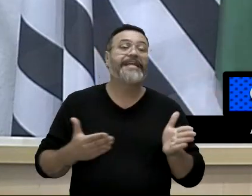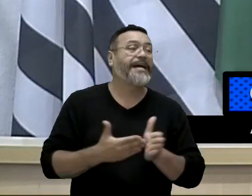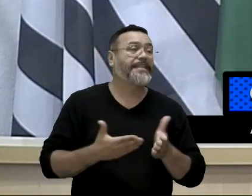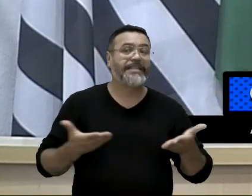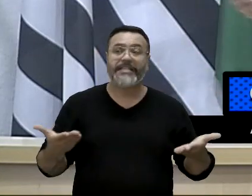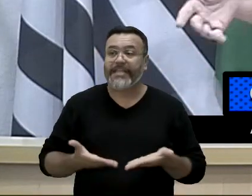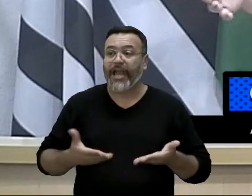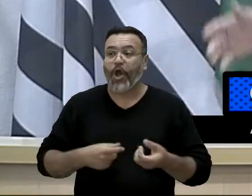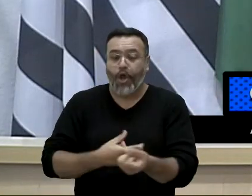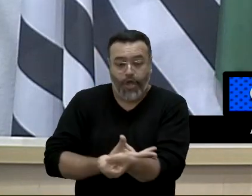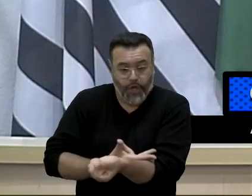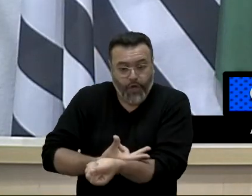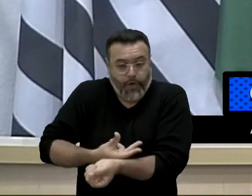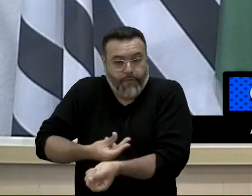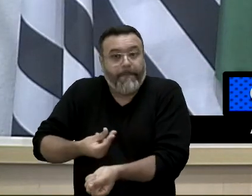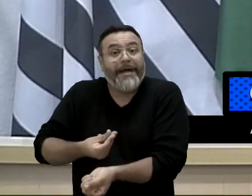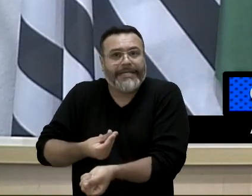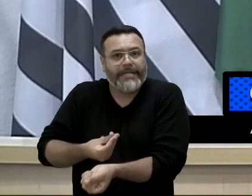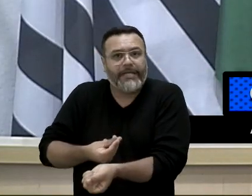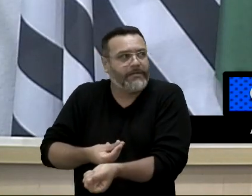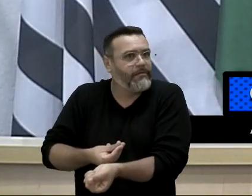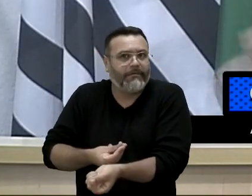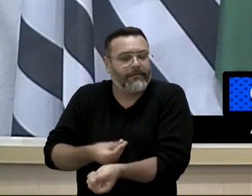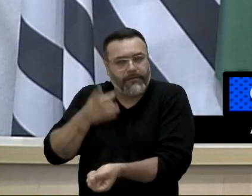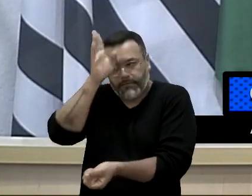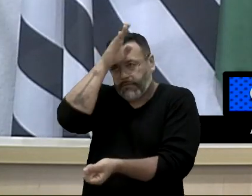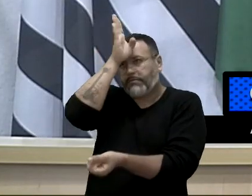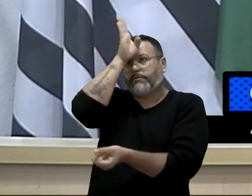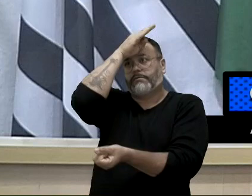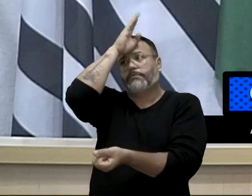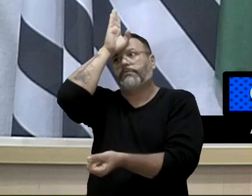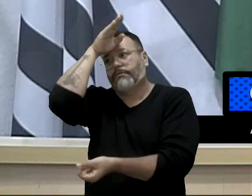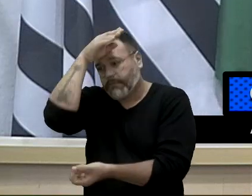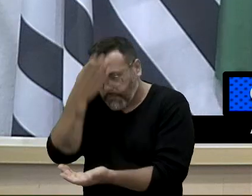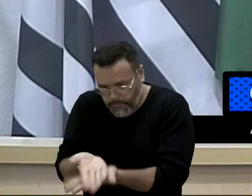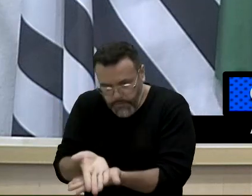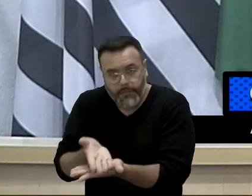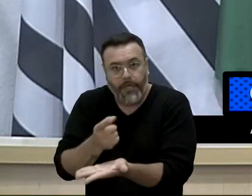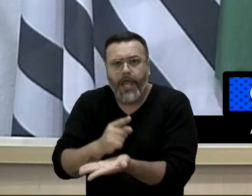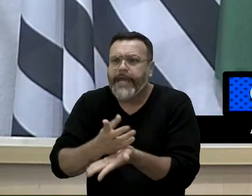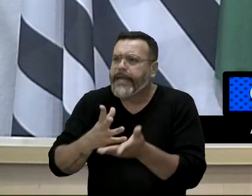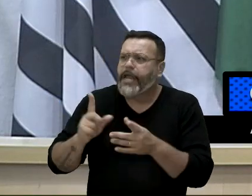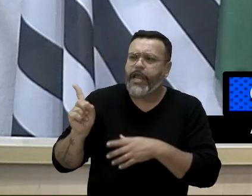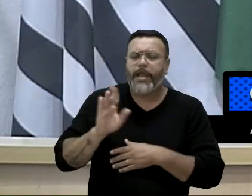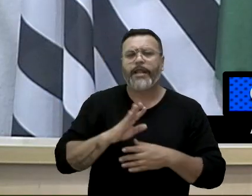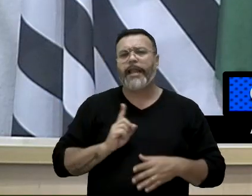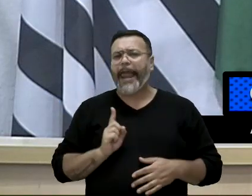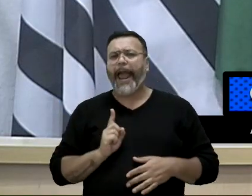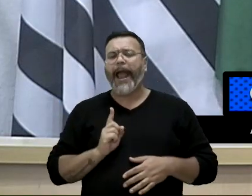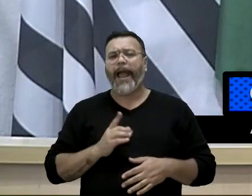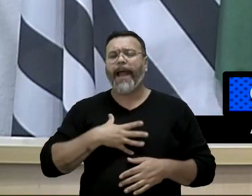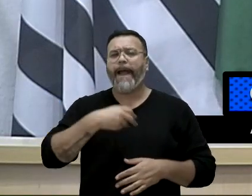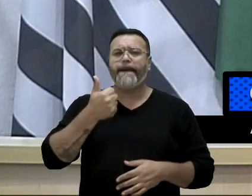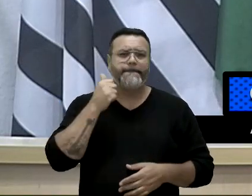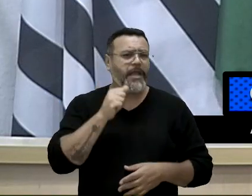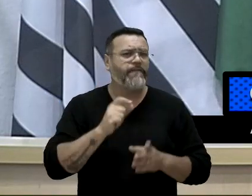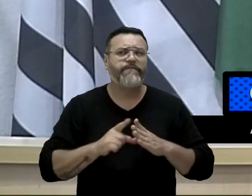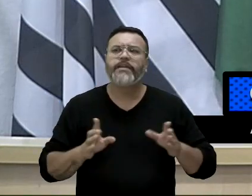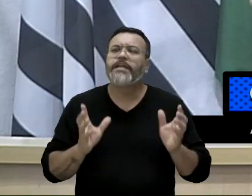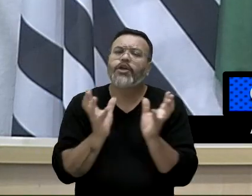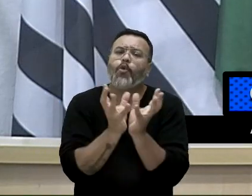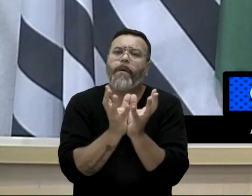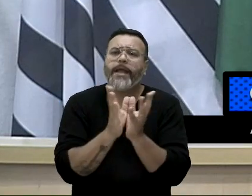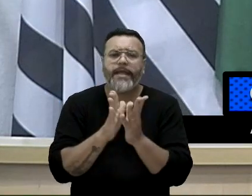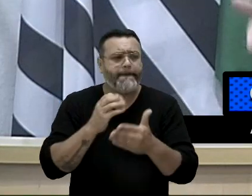desmaio, mas eu tive a minha filha em casa e junto com uma equipe e indico isso e quero que o máximo